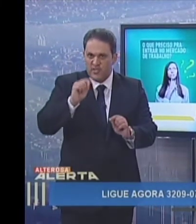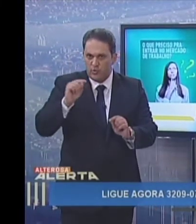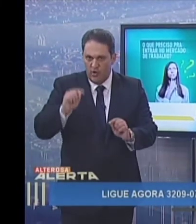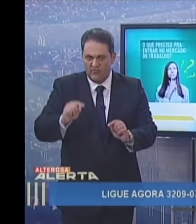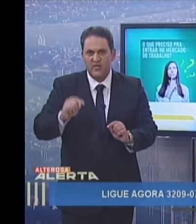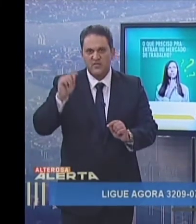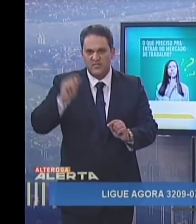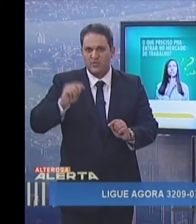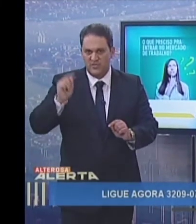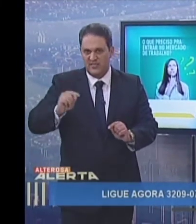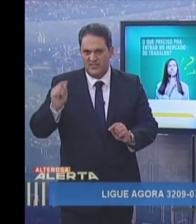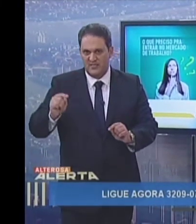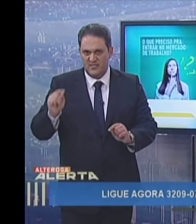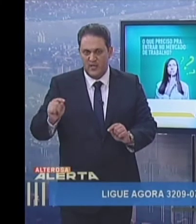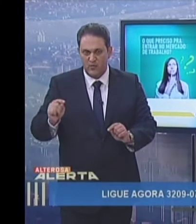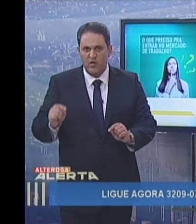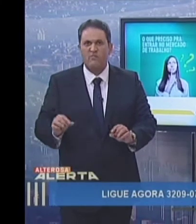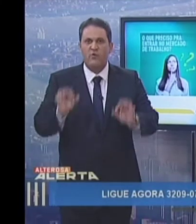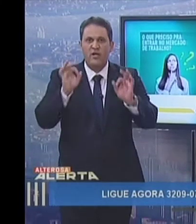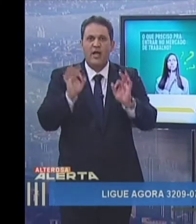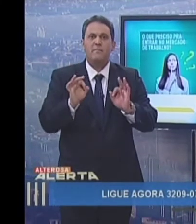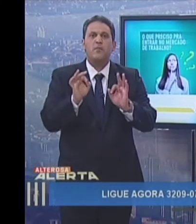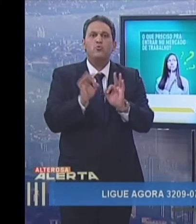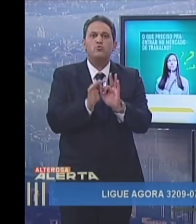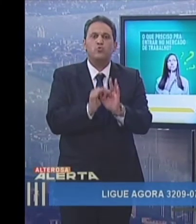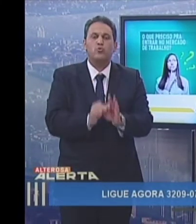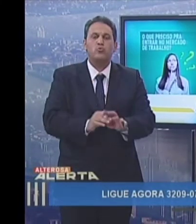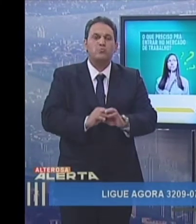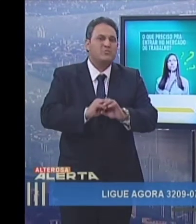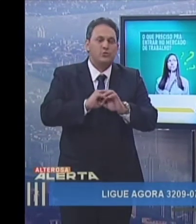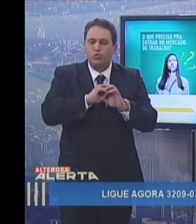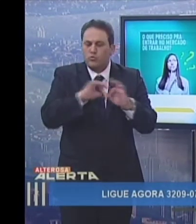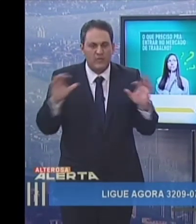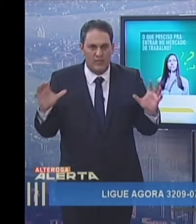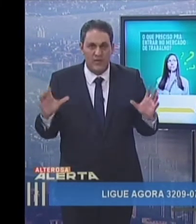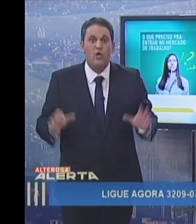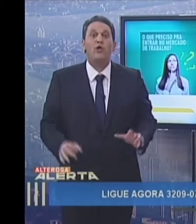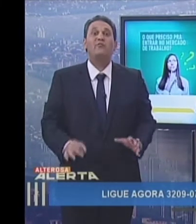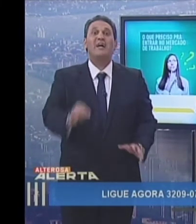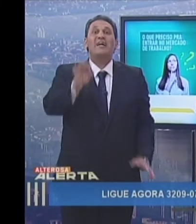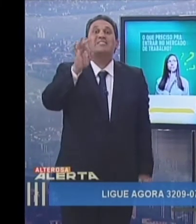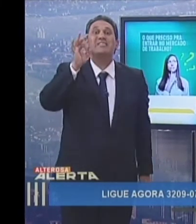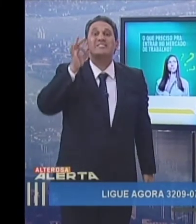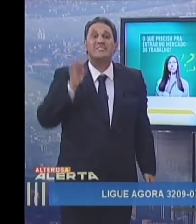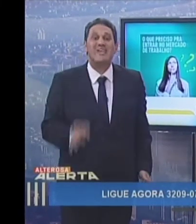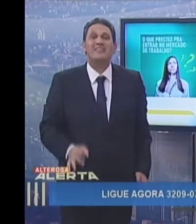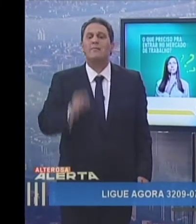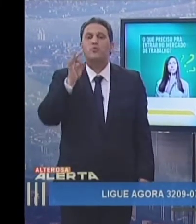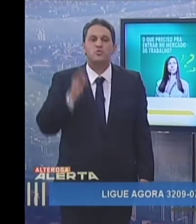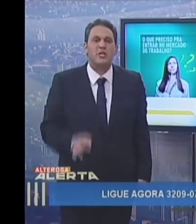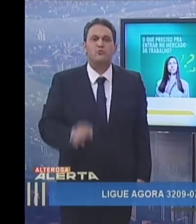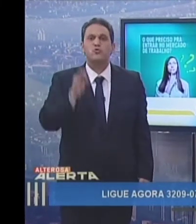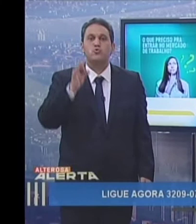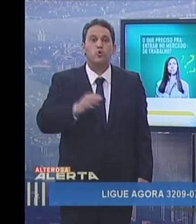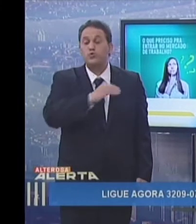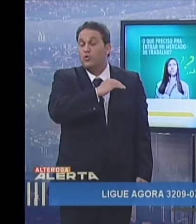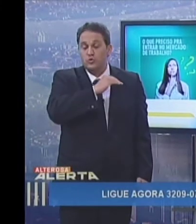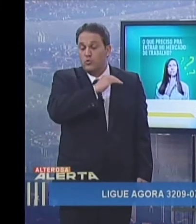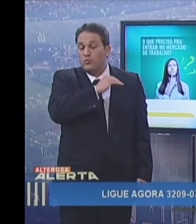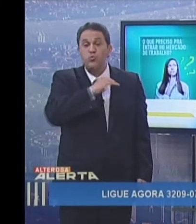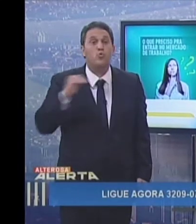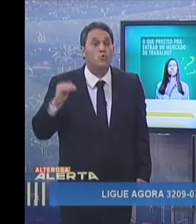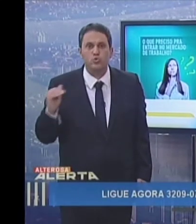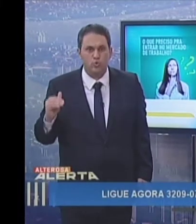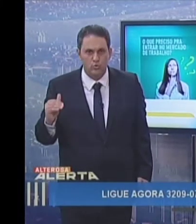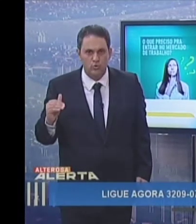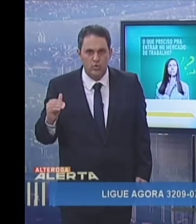32090770 vão ganhar um desconto de todo tamanho. Eu vou dar 60% de desconto